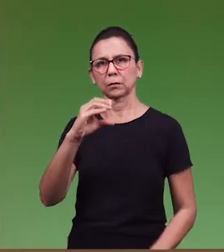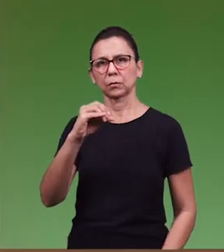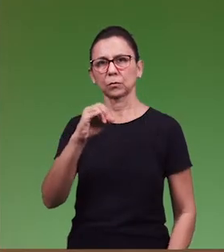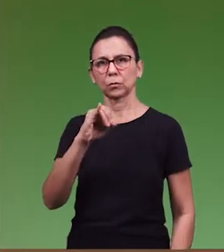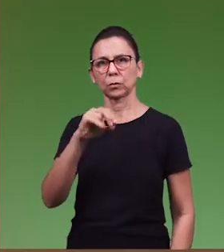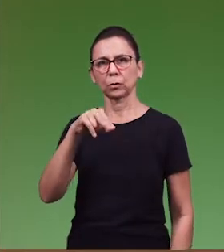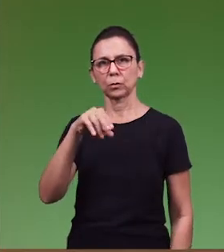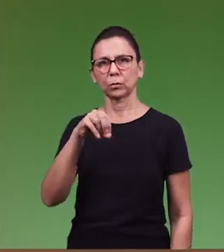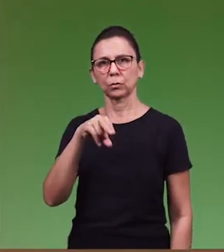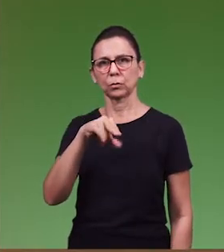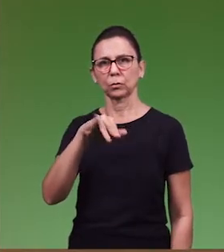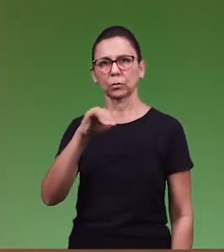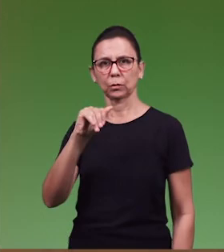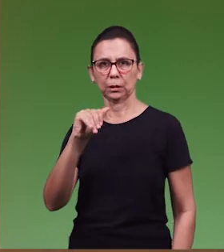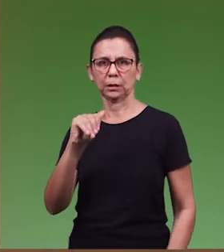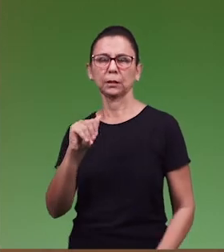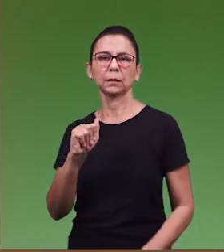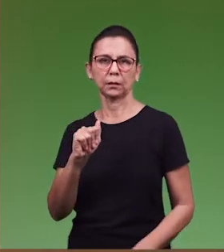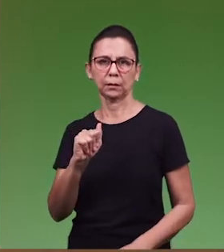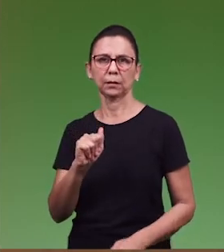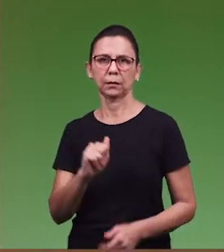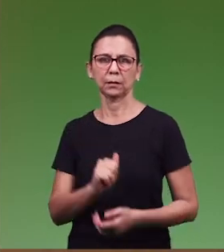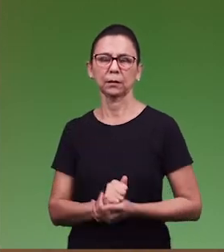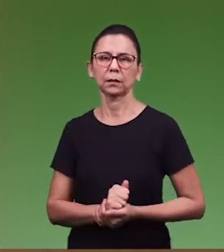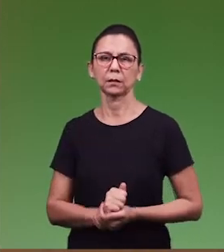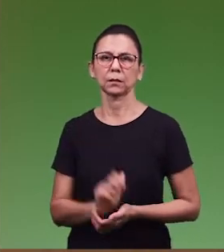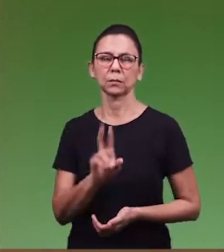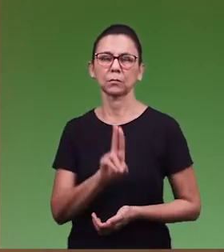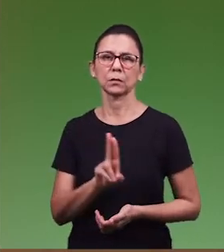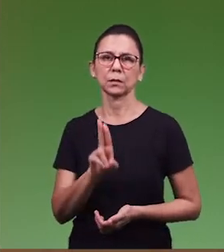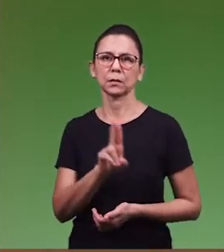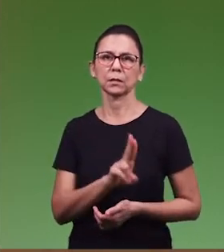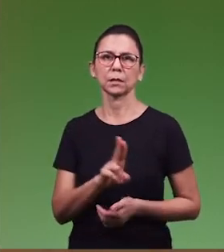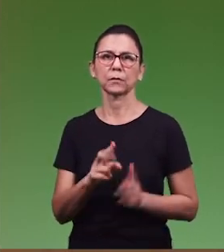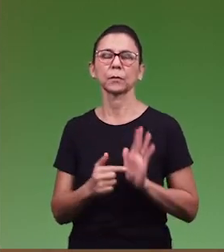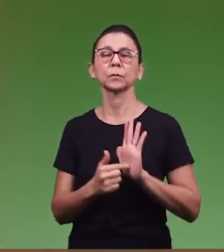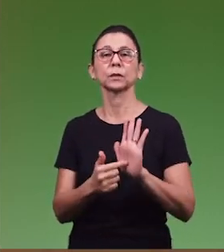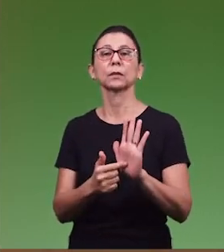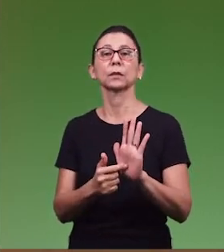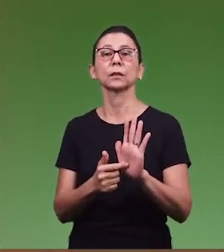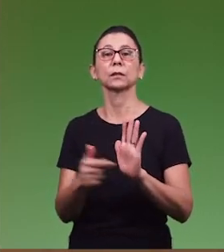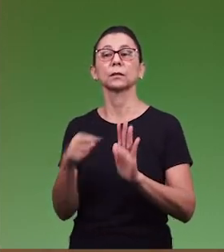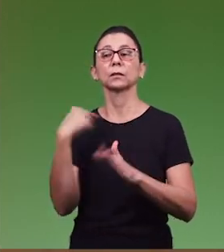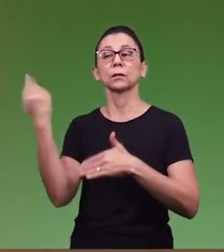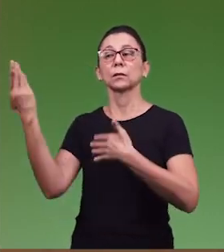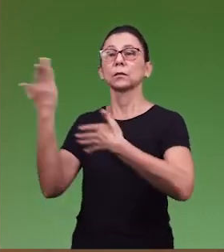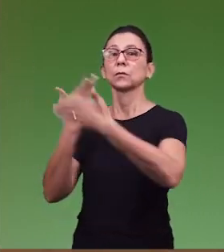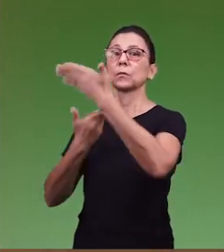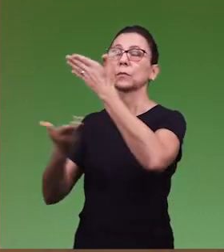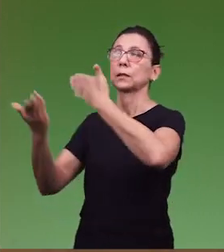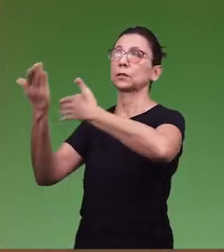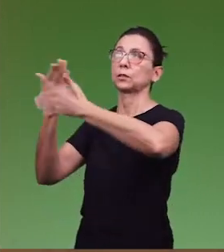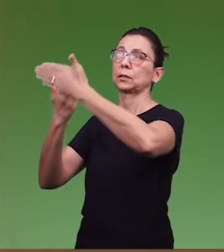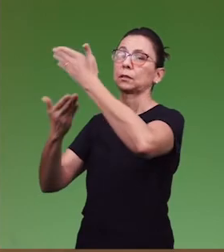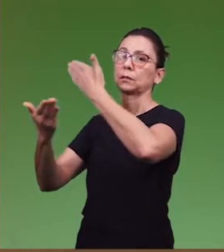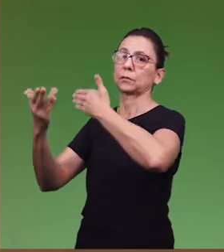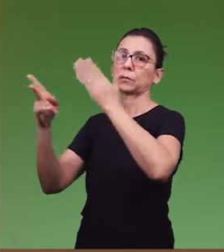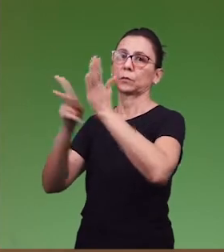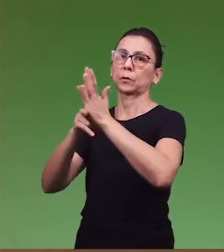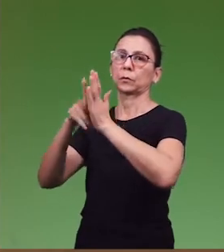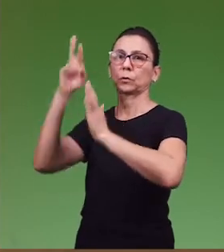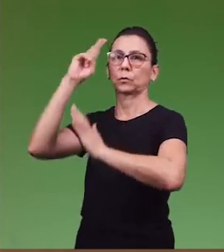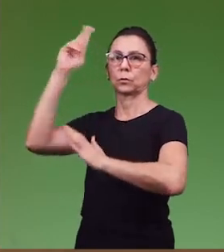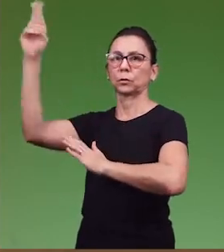muito usada no sentido daquilo que nós compartilhamos vindo da parte do Senhor, né? Por exemplo, temos comunhão uns